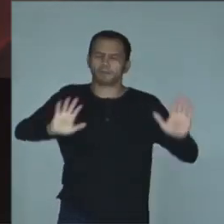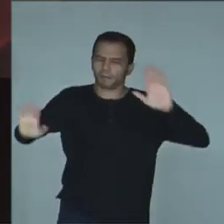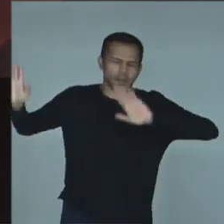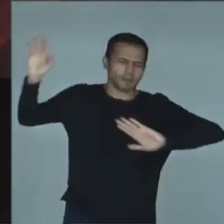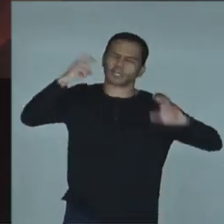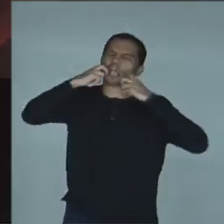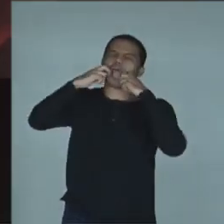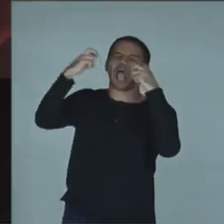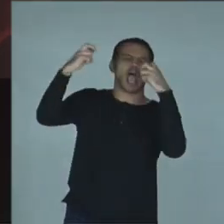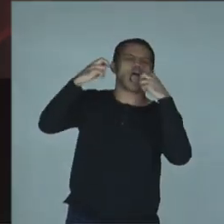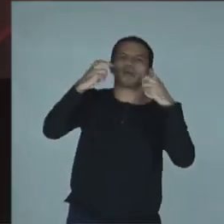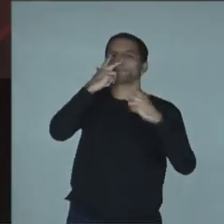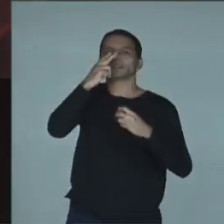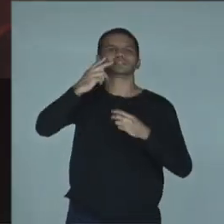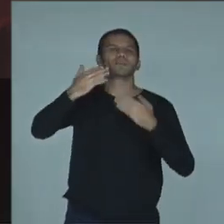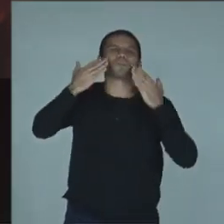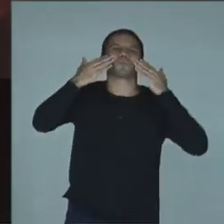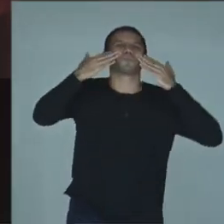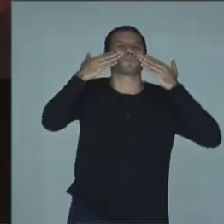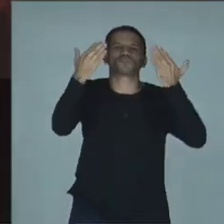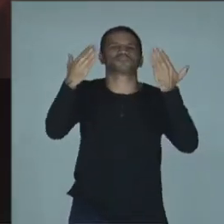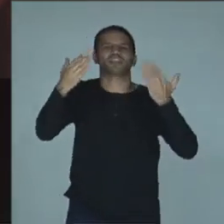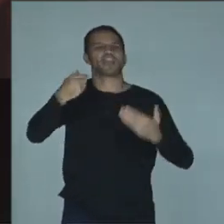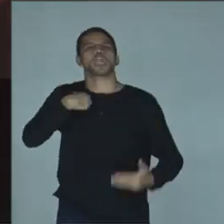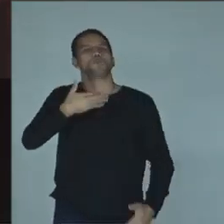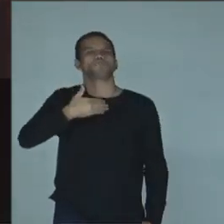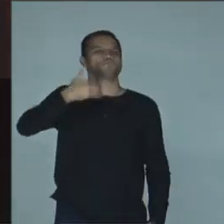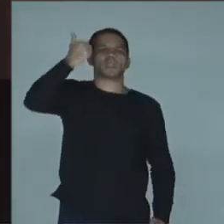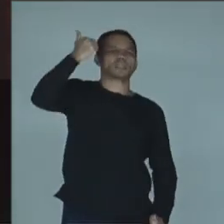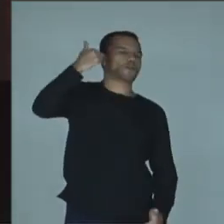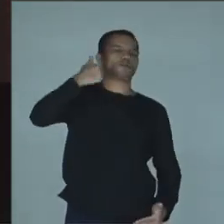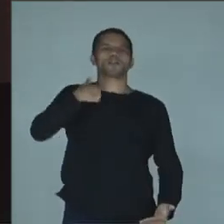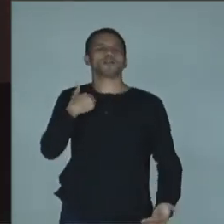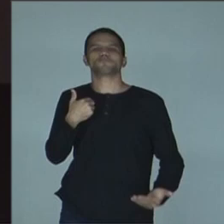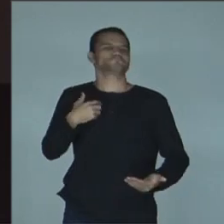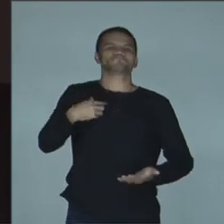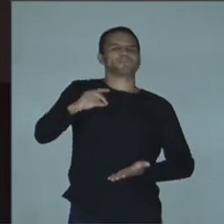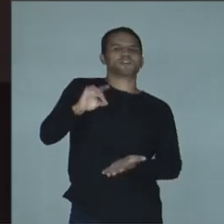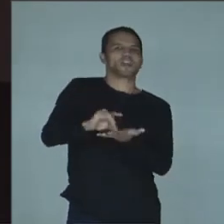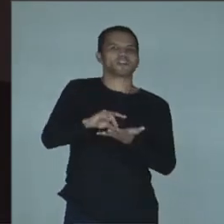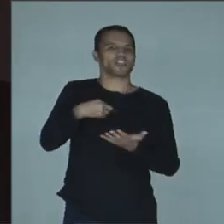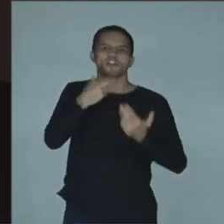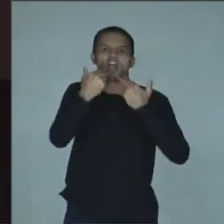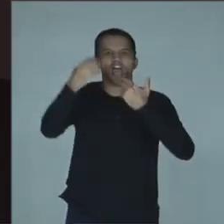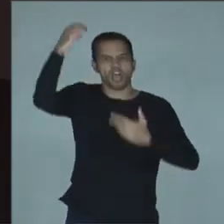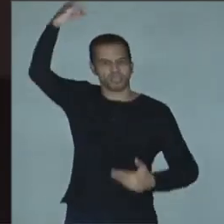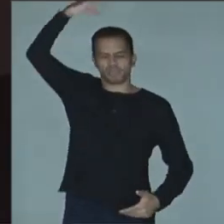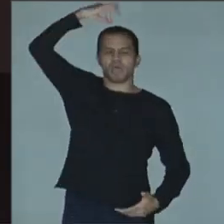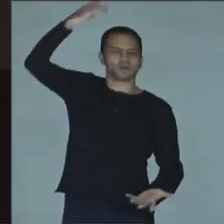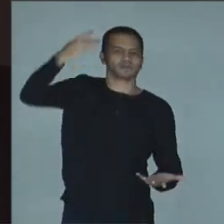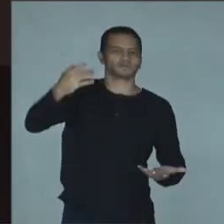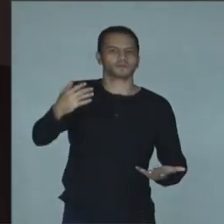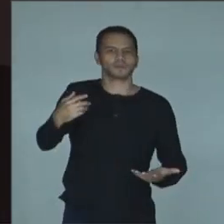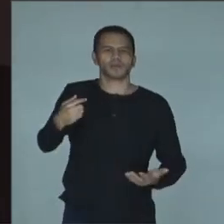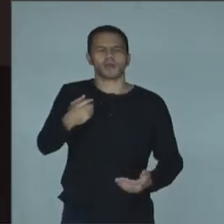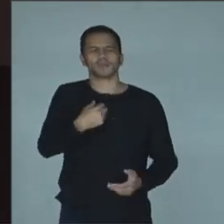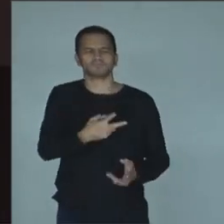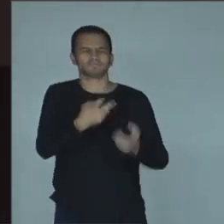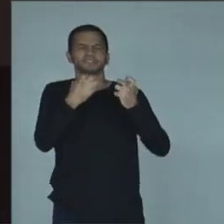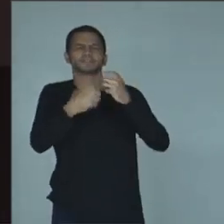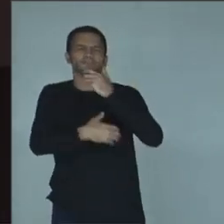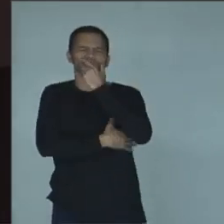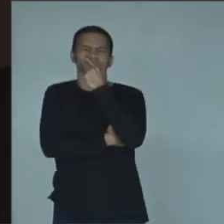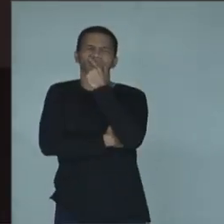língua mais apropriada mas talentosa e quando começa a falar muito alto falou